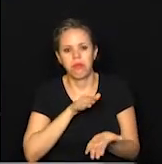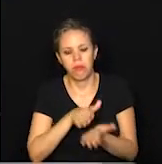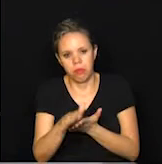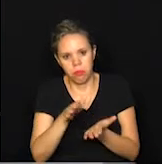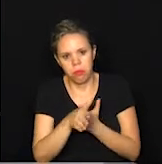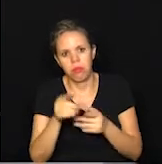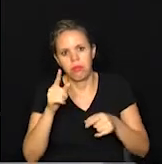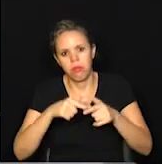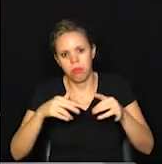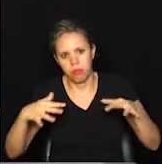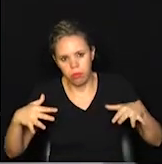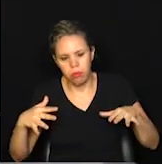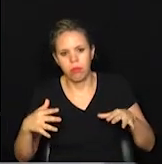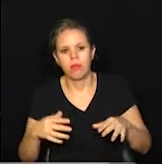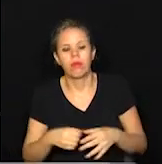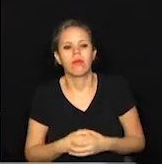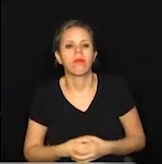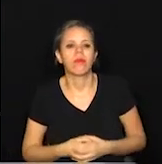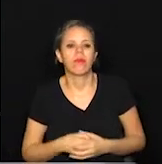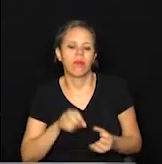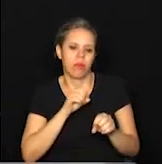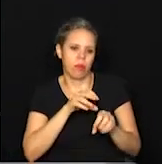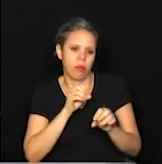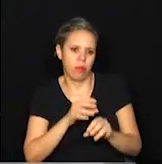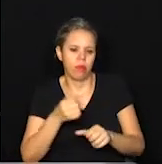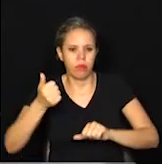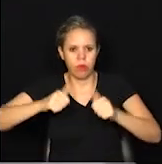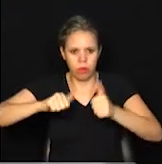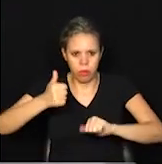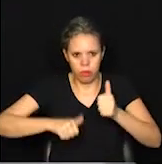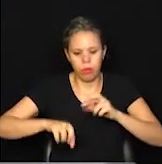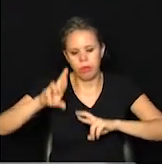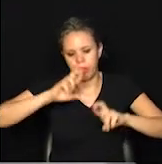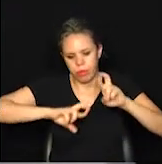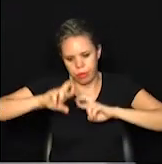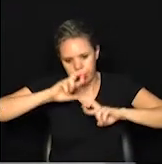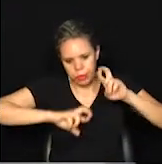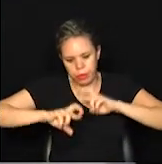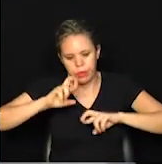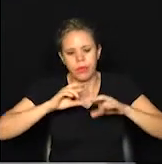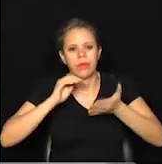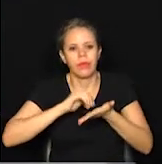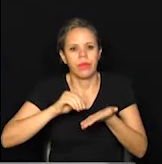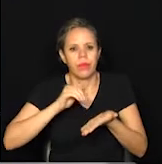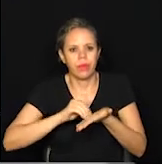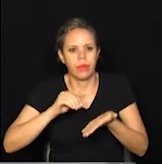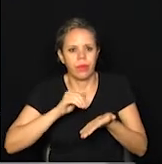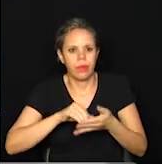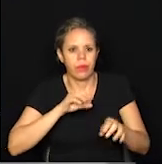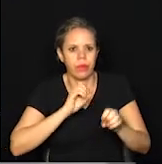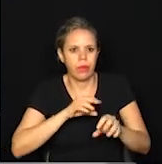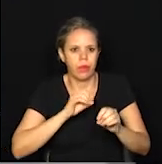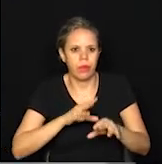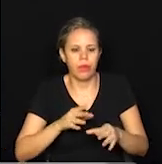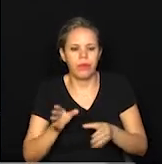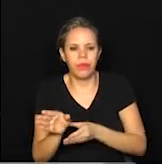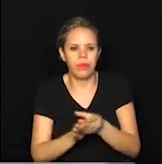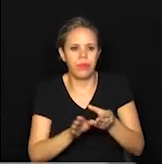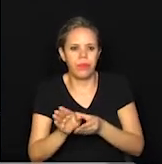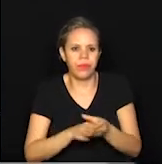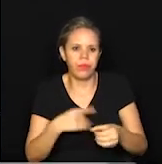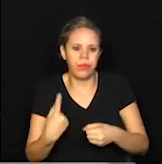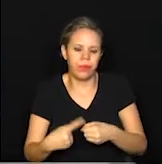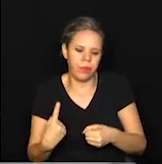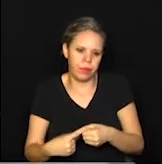educação deve passar por consulta prévia à Secretaria Municipal de Educação e ao Conselho Municipal